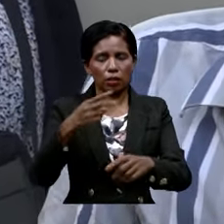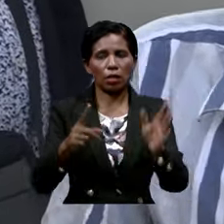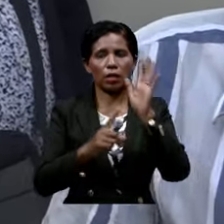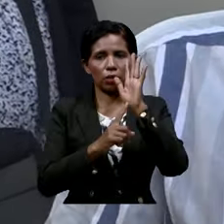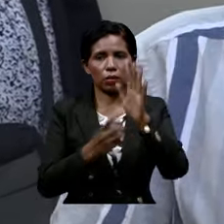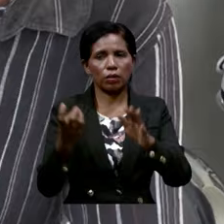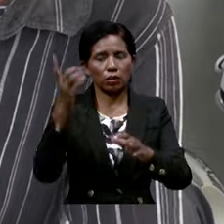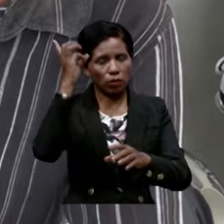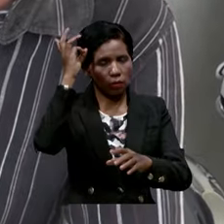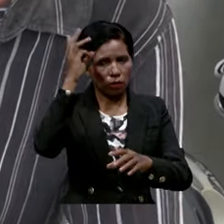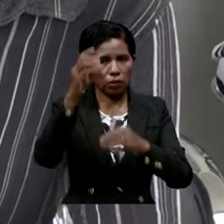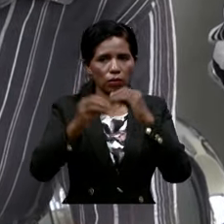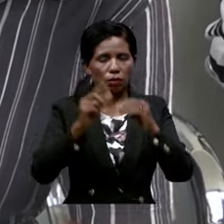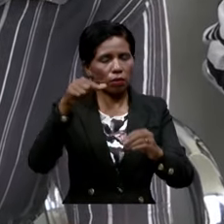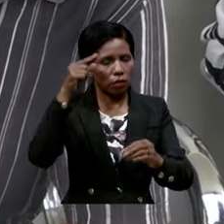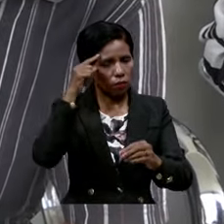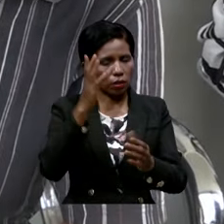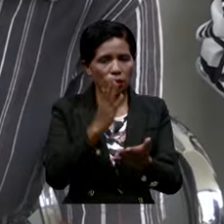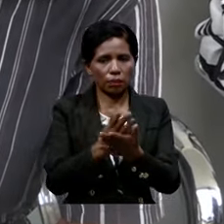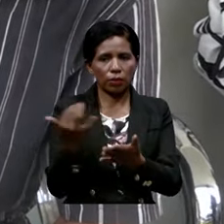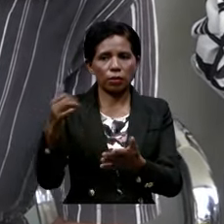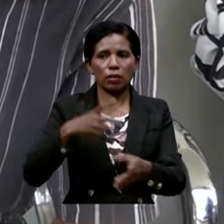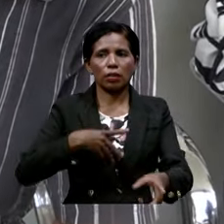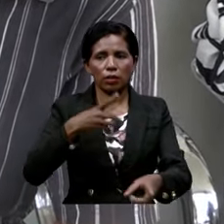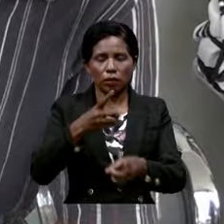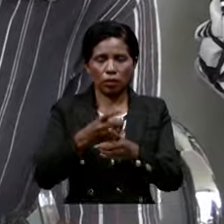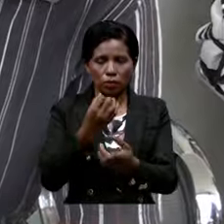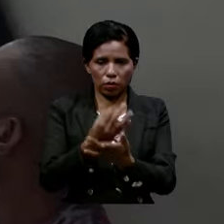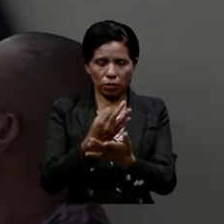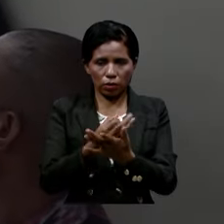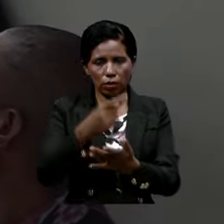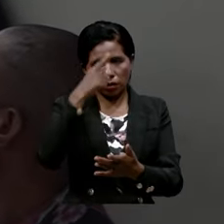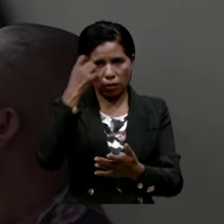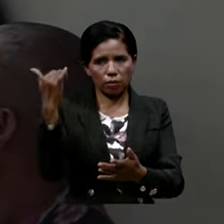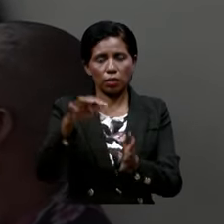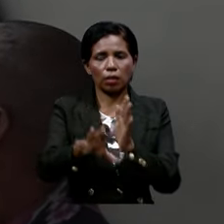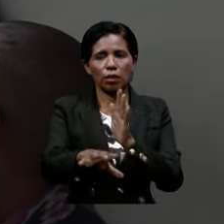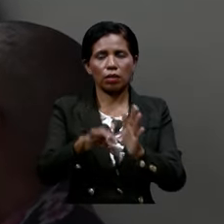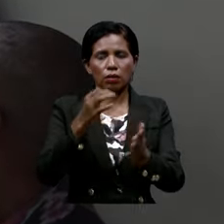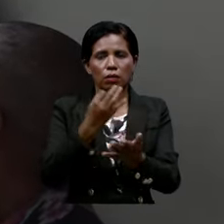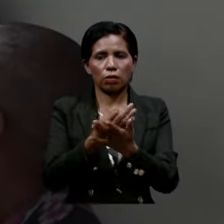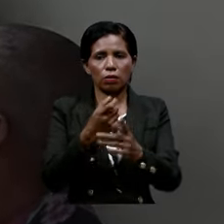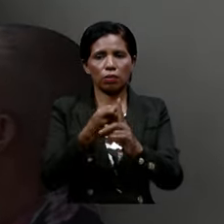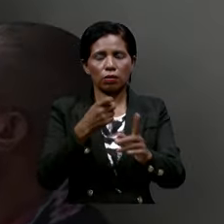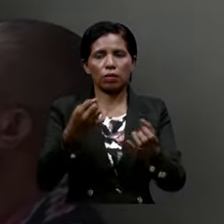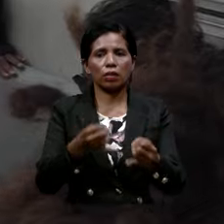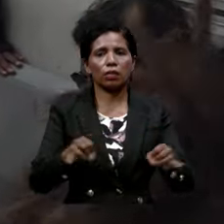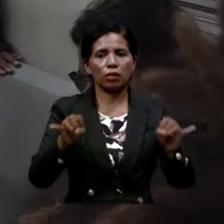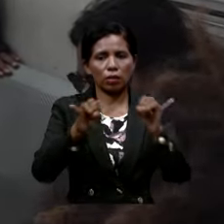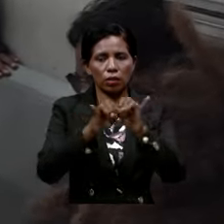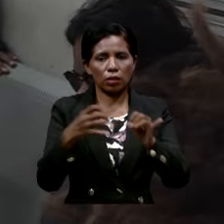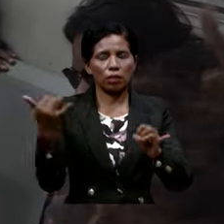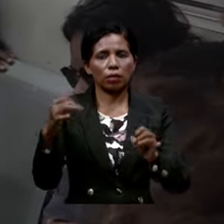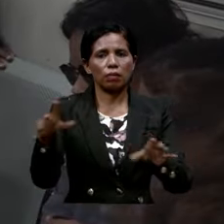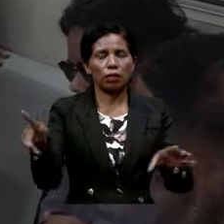preocupação relaciona ao governo nebe a para Sirne direito subsídio, o razão Sira retangona vencimento usia instituição, nebe Sira